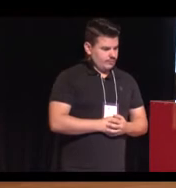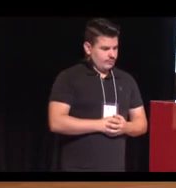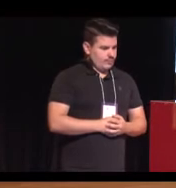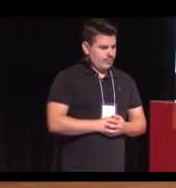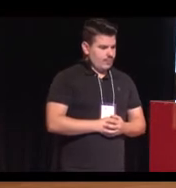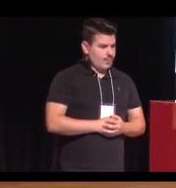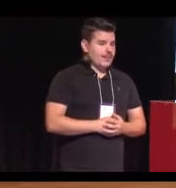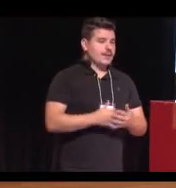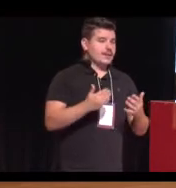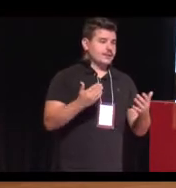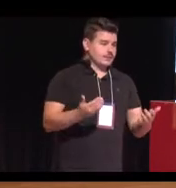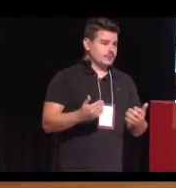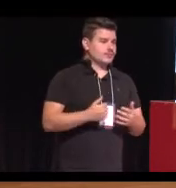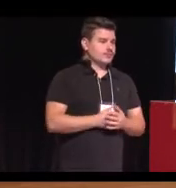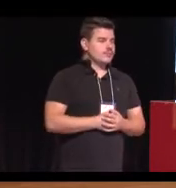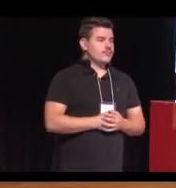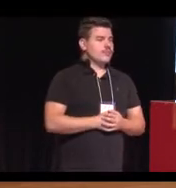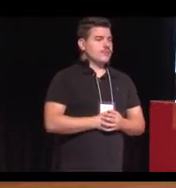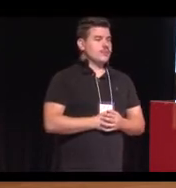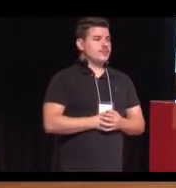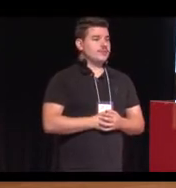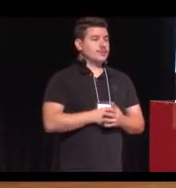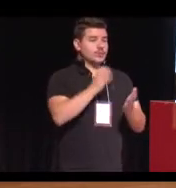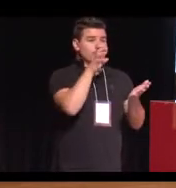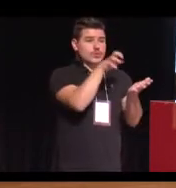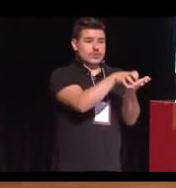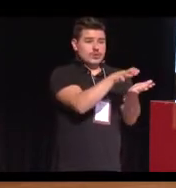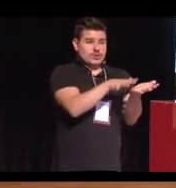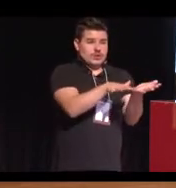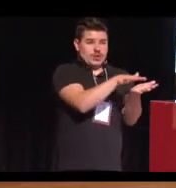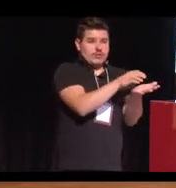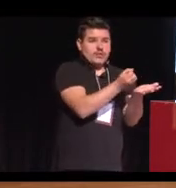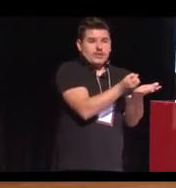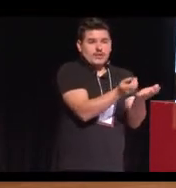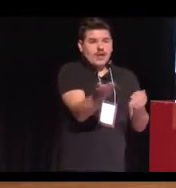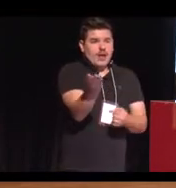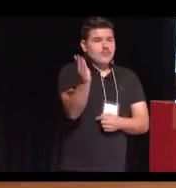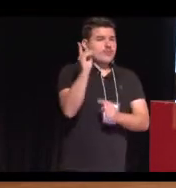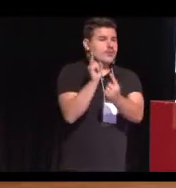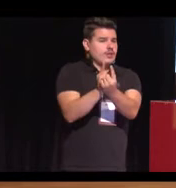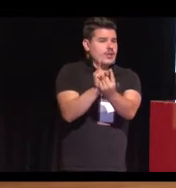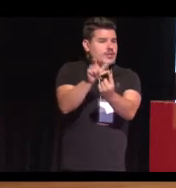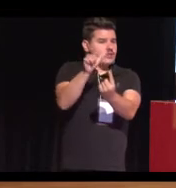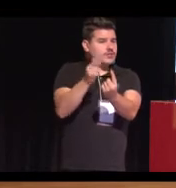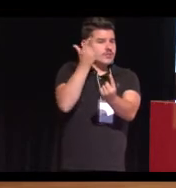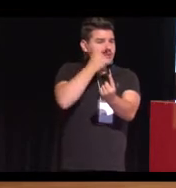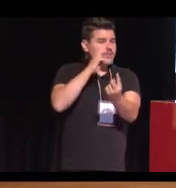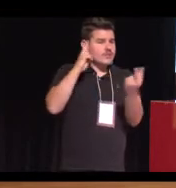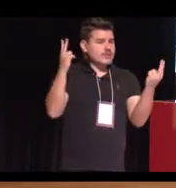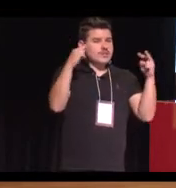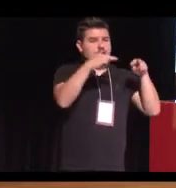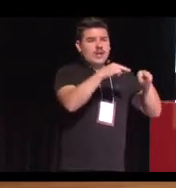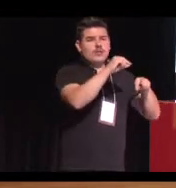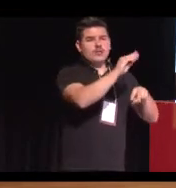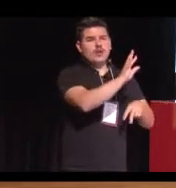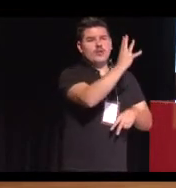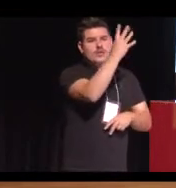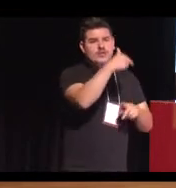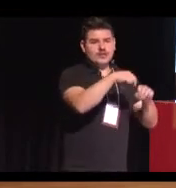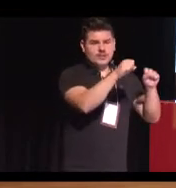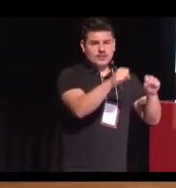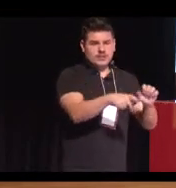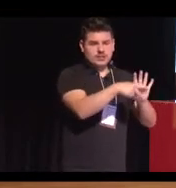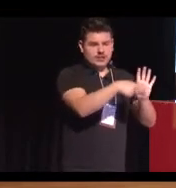E aí, uma vez que o nosso ponto central era passar a visibilidade para o cliente sobre o que estava acontecendo com